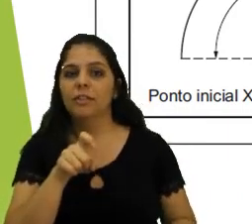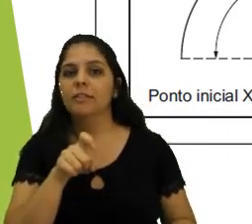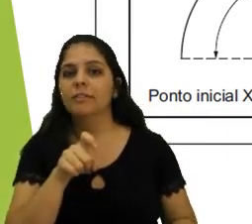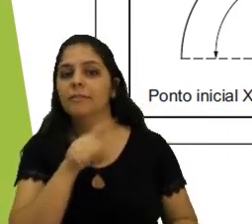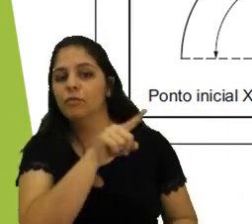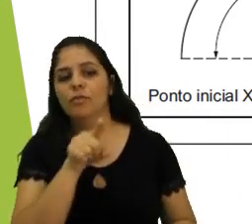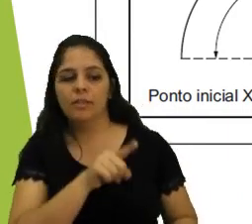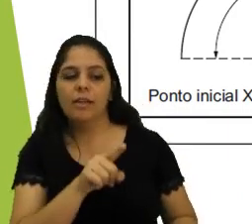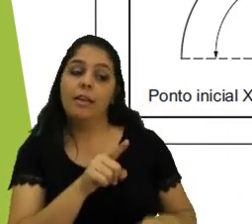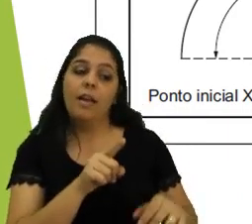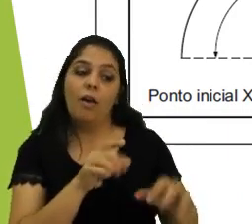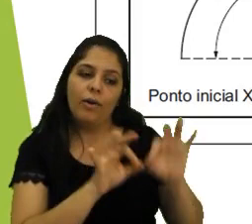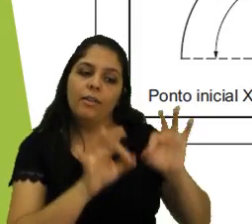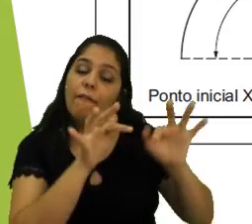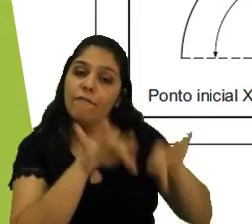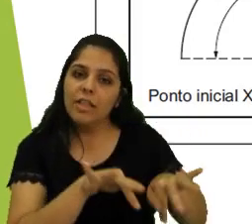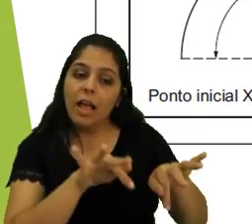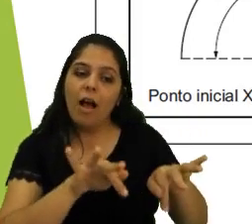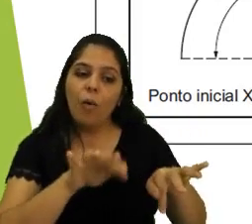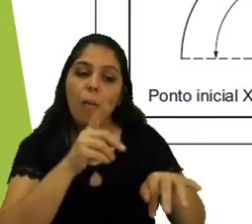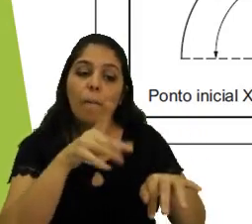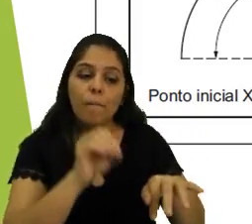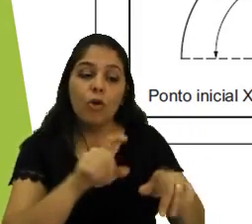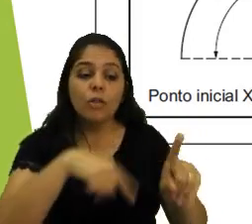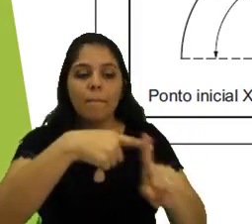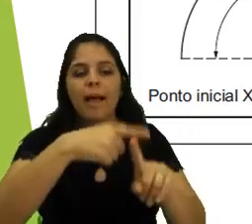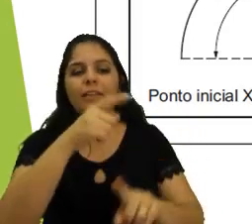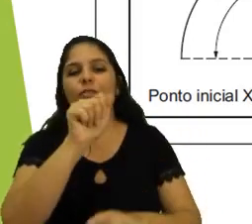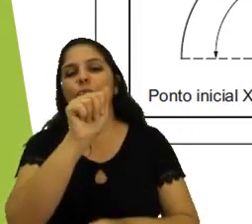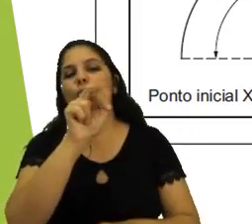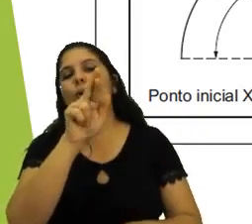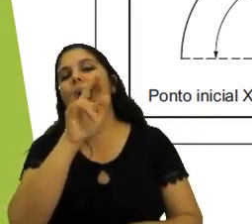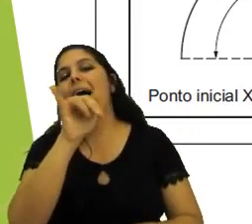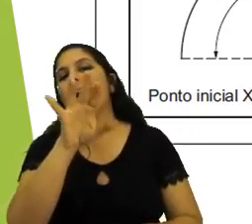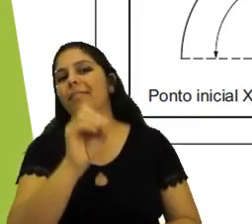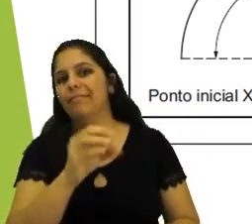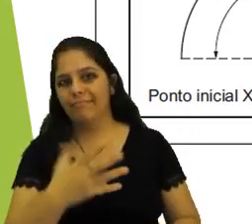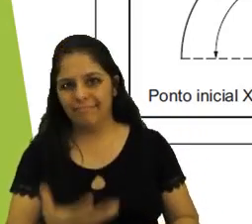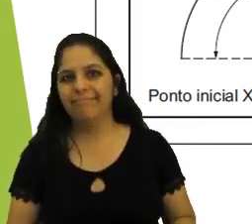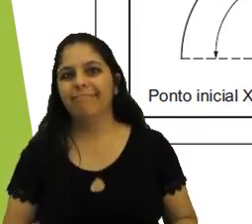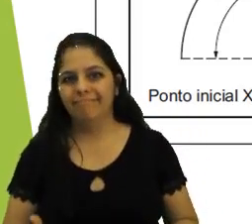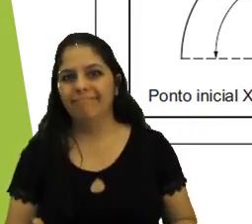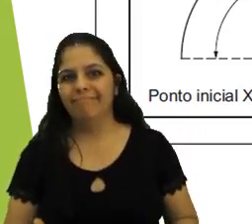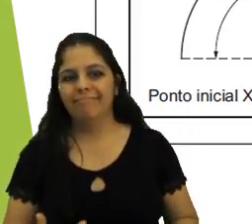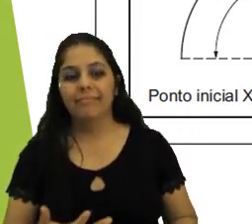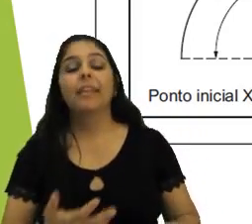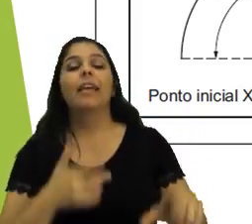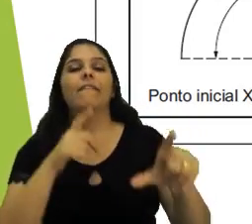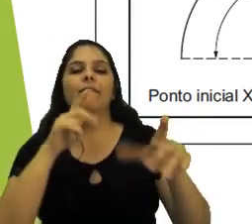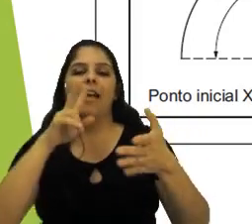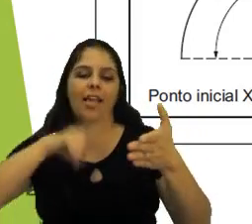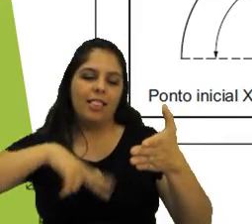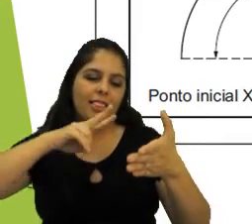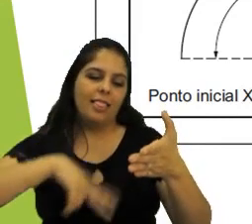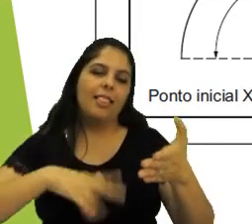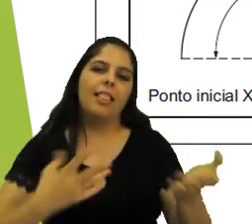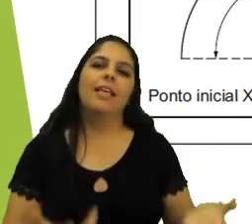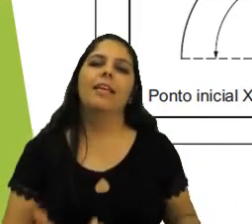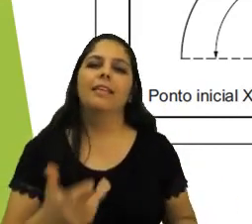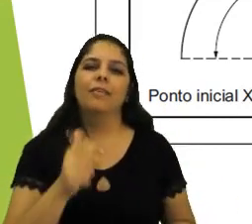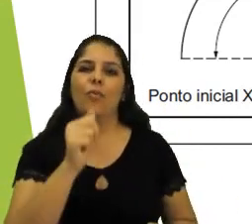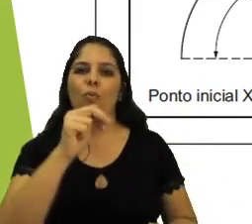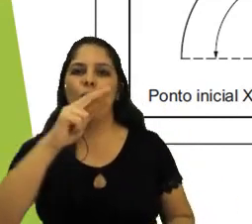final, né, do ponto, mais o raio, ok? Aí, ele vai ler o arco aqui, ok? De acordo com o